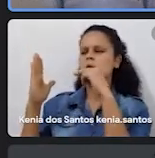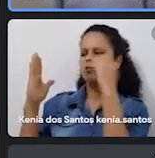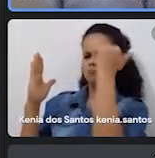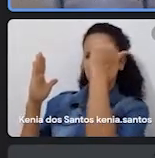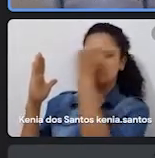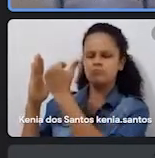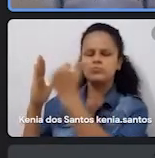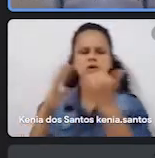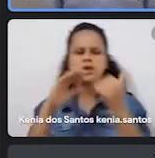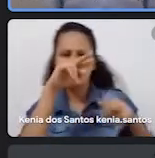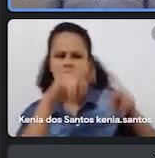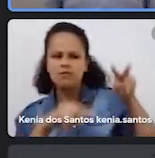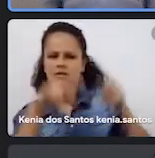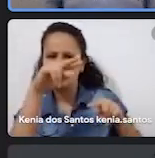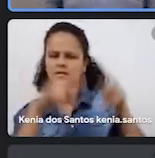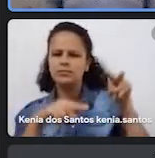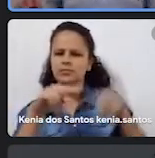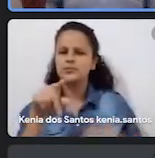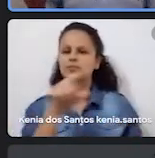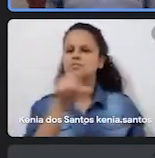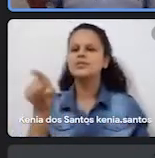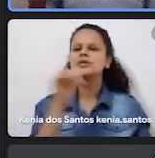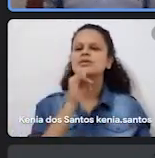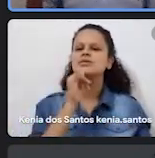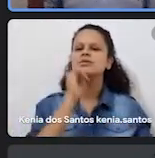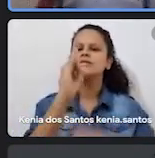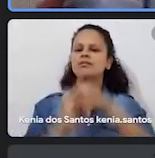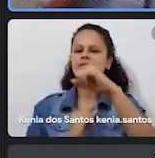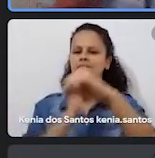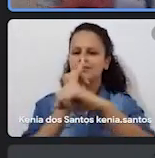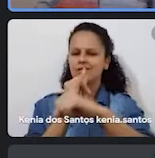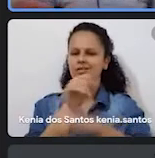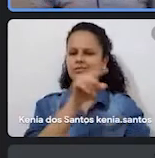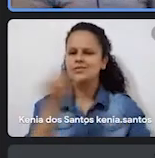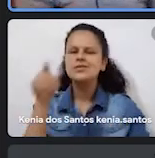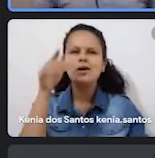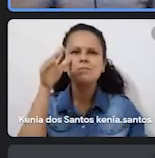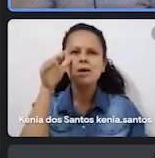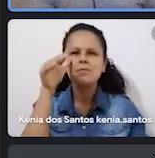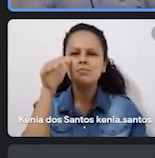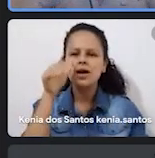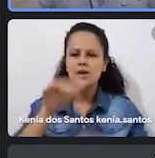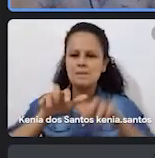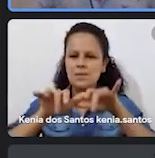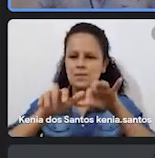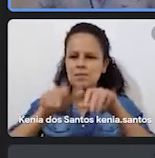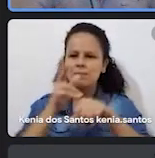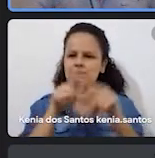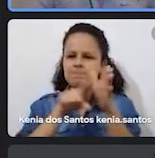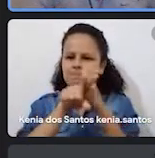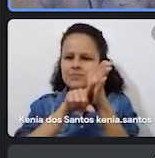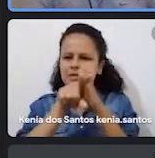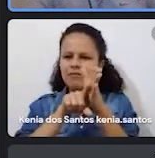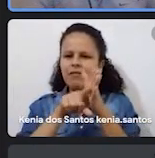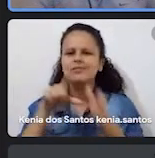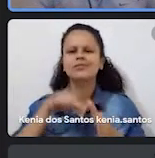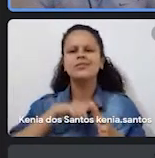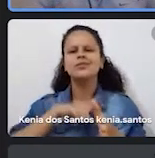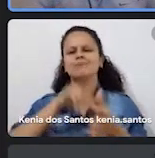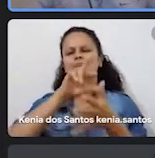lá na internet, vocês vão ver muitas e muitas análises de